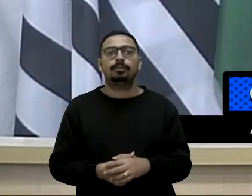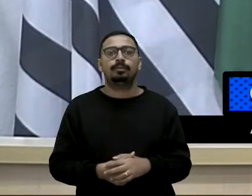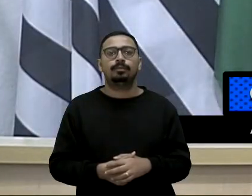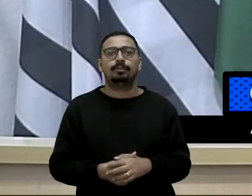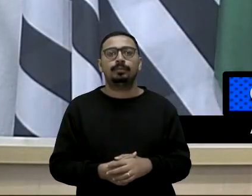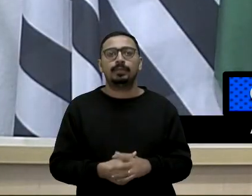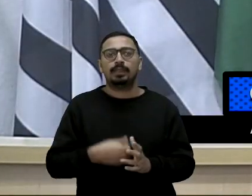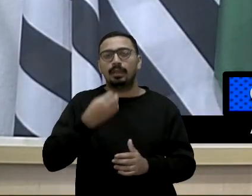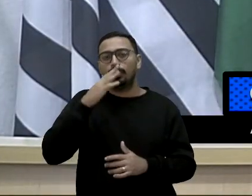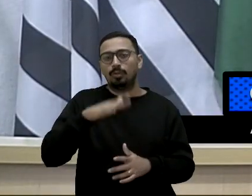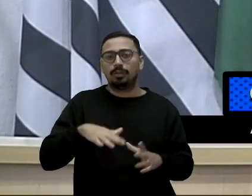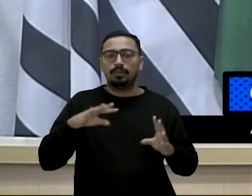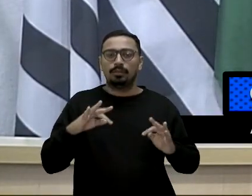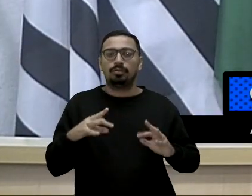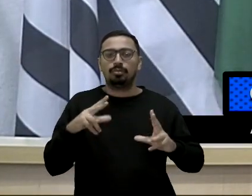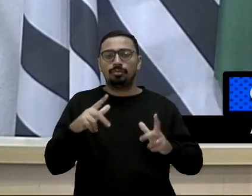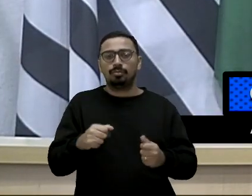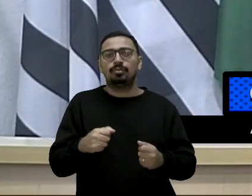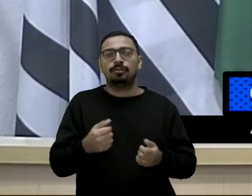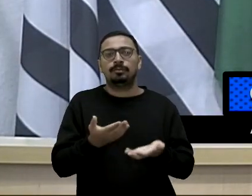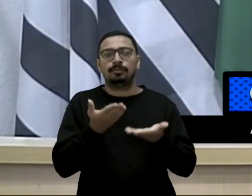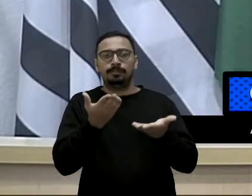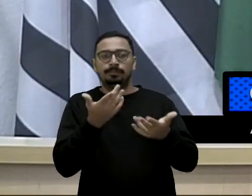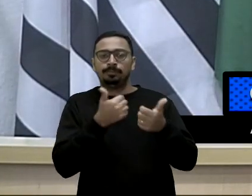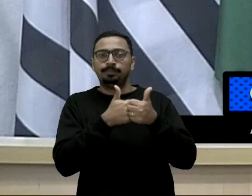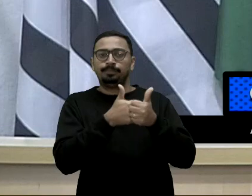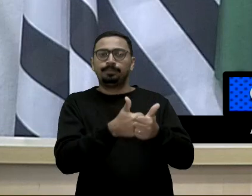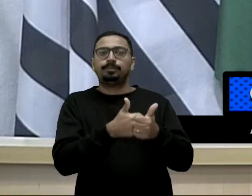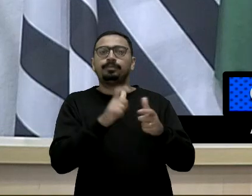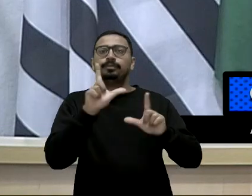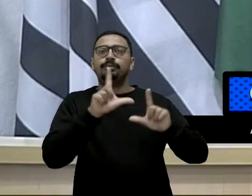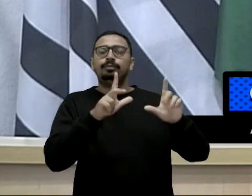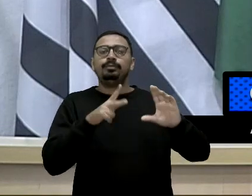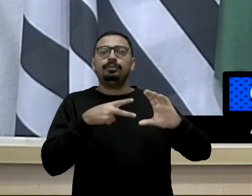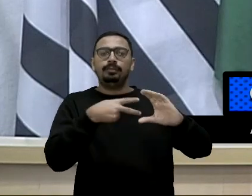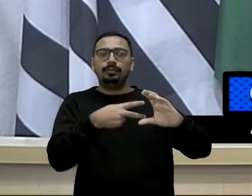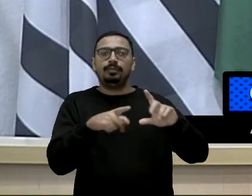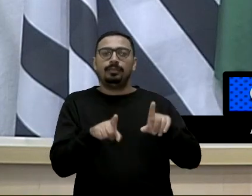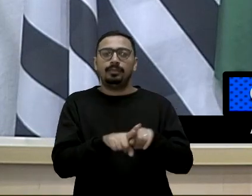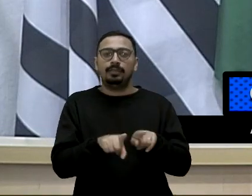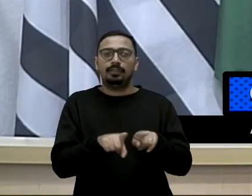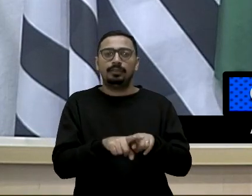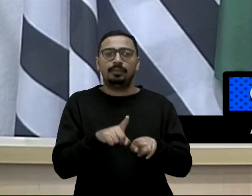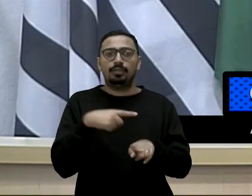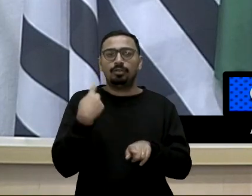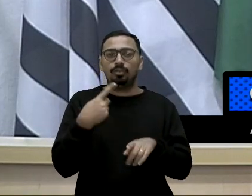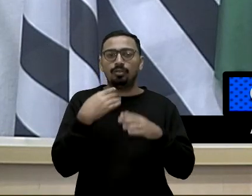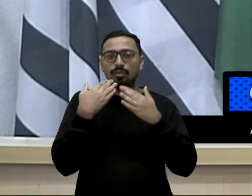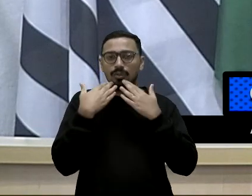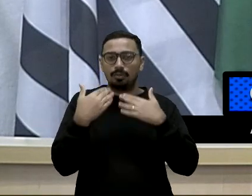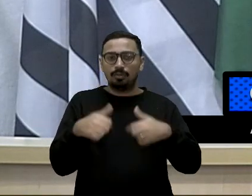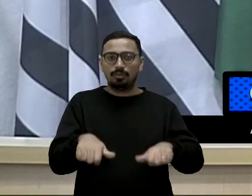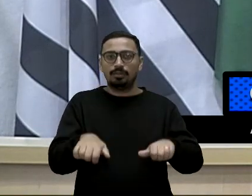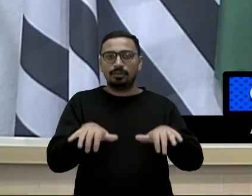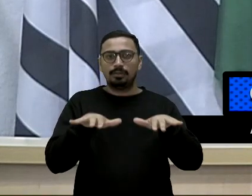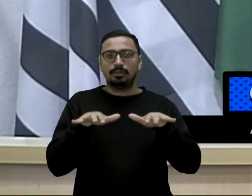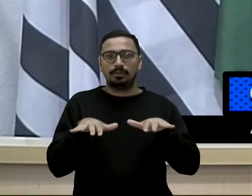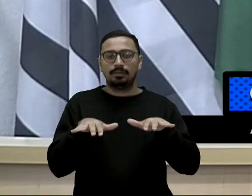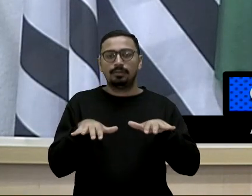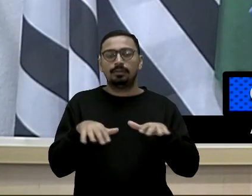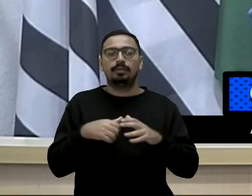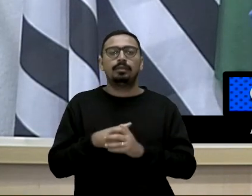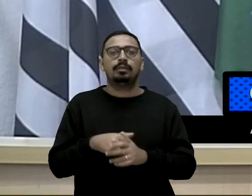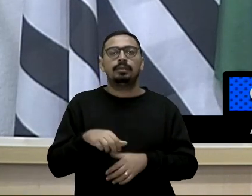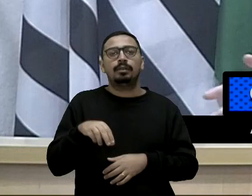Muito boa tarde a todos. A você que nos acompanha pela TV Câmara. Estamos numa audiência do Maio